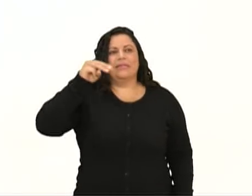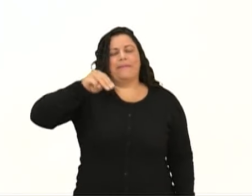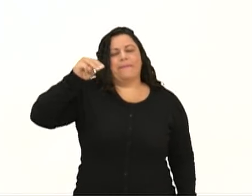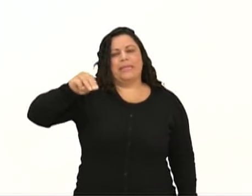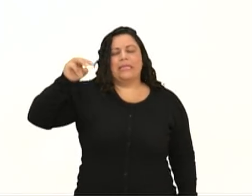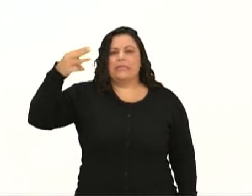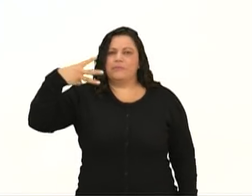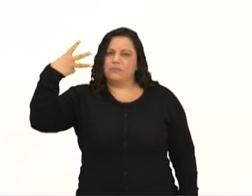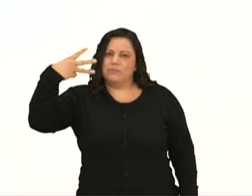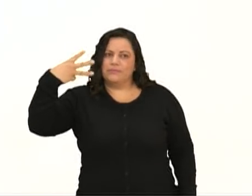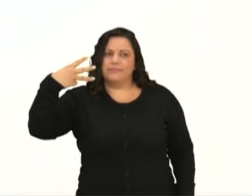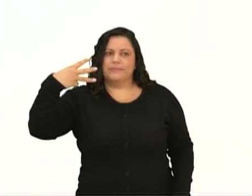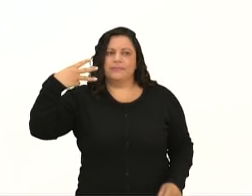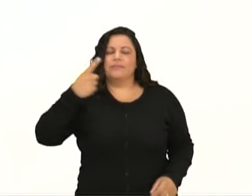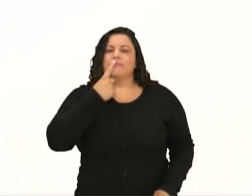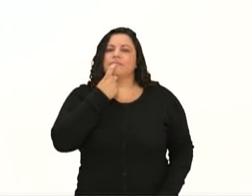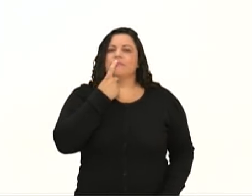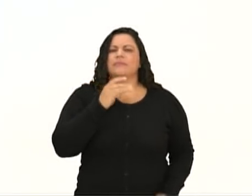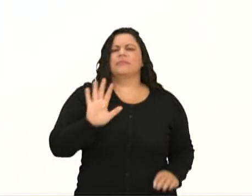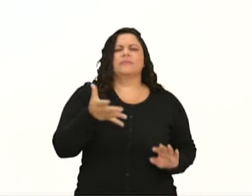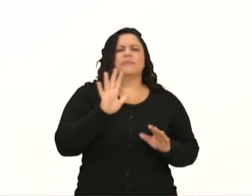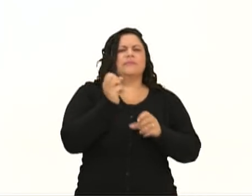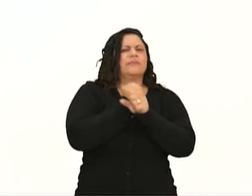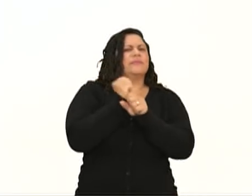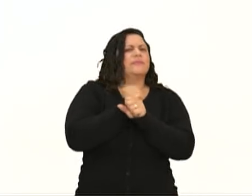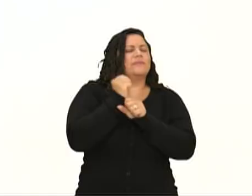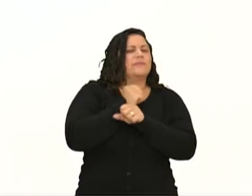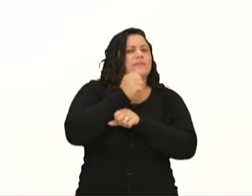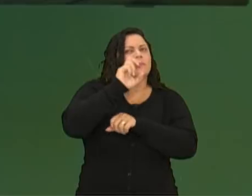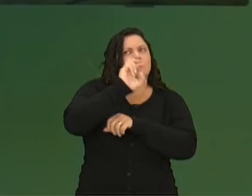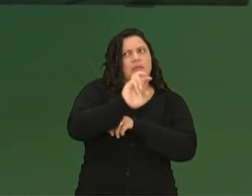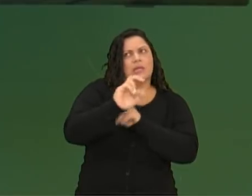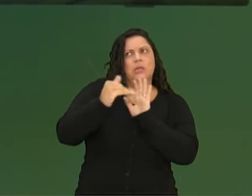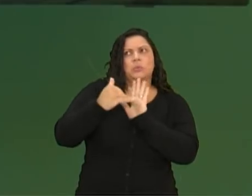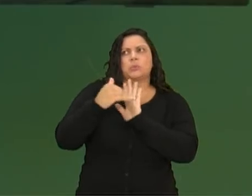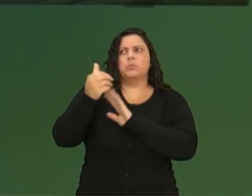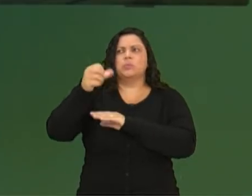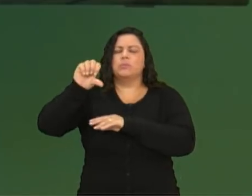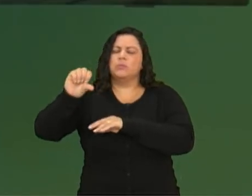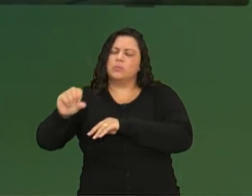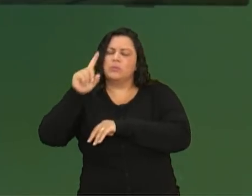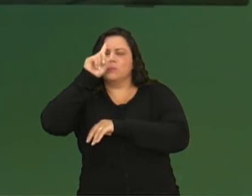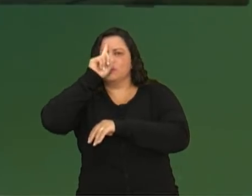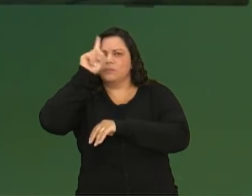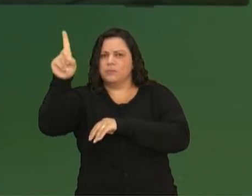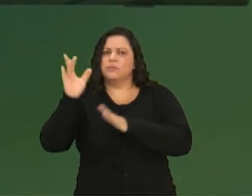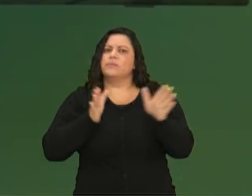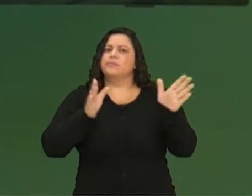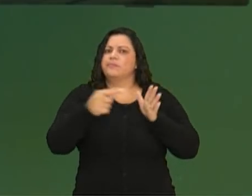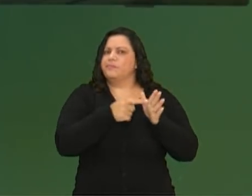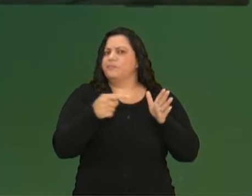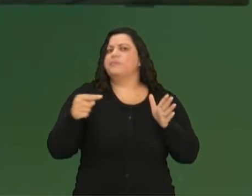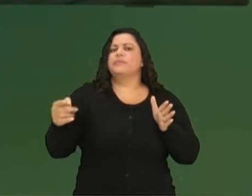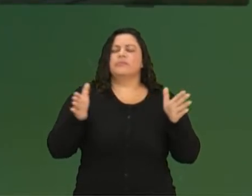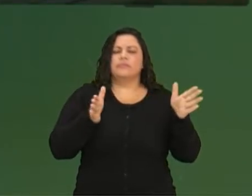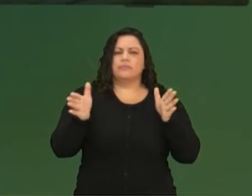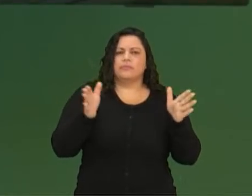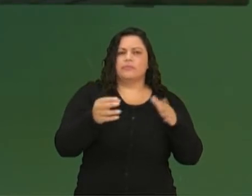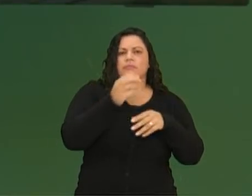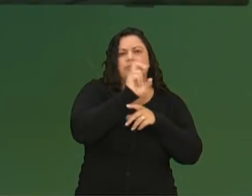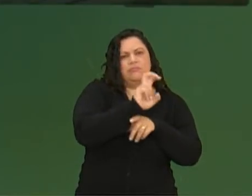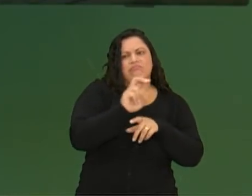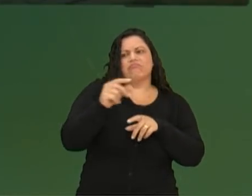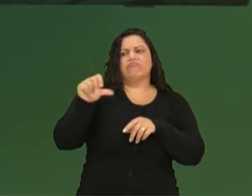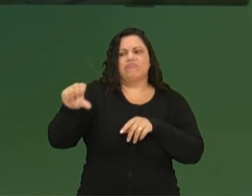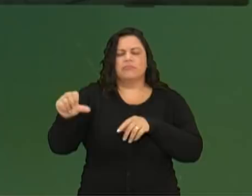tempo que elas duram é em média de 5 a 9 dias, tá? E depois a gente vai novamente, né, como eu falei das outras células,